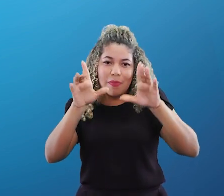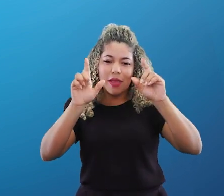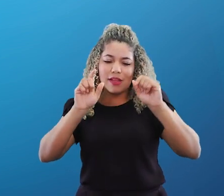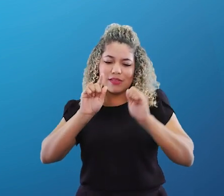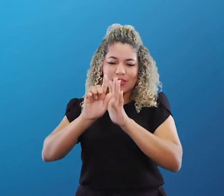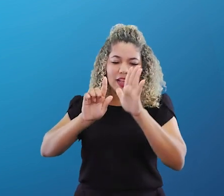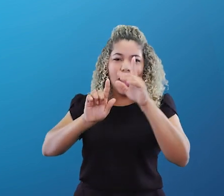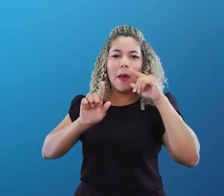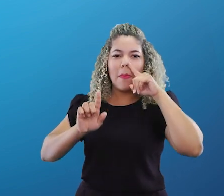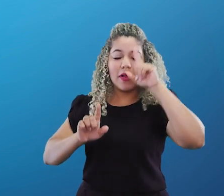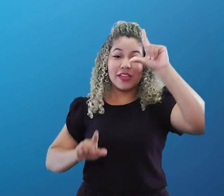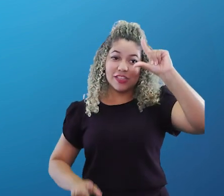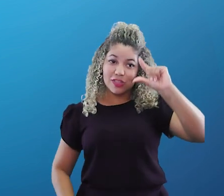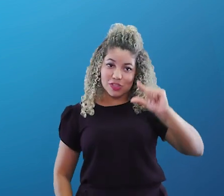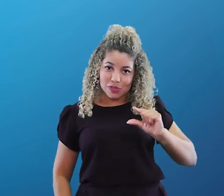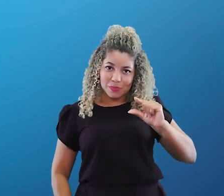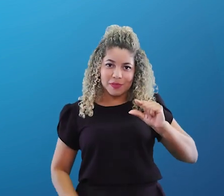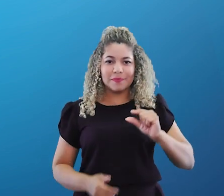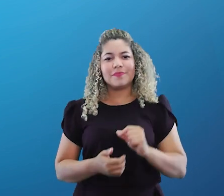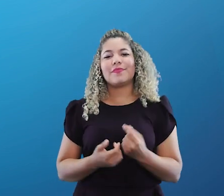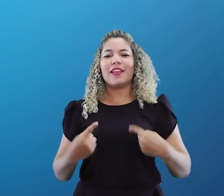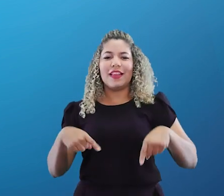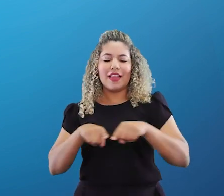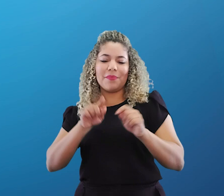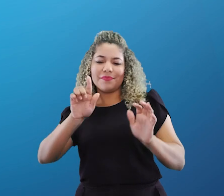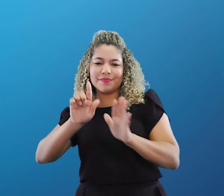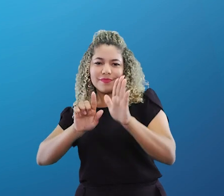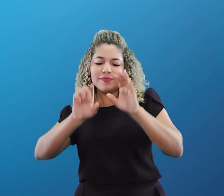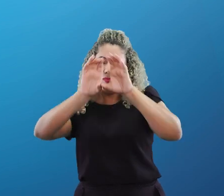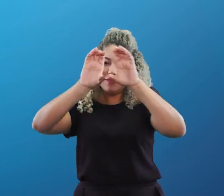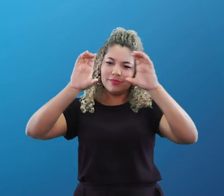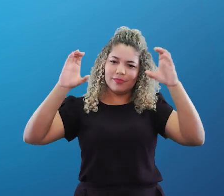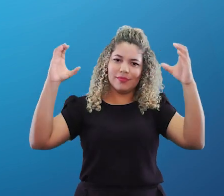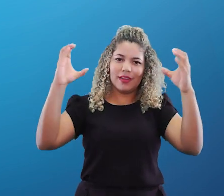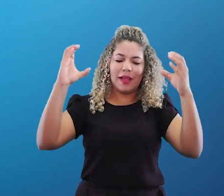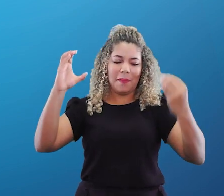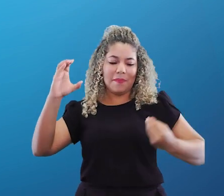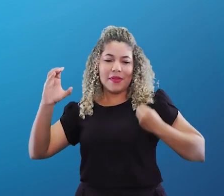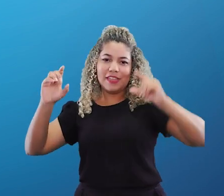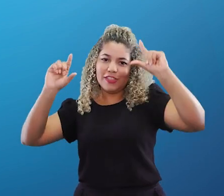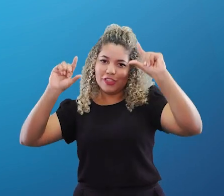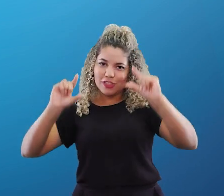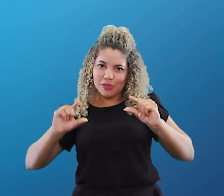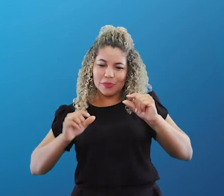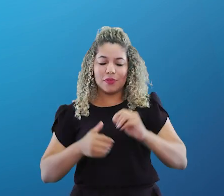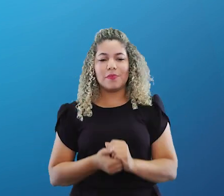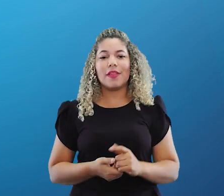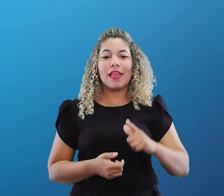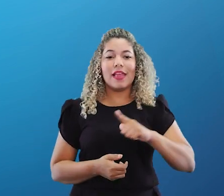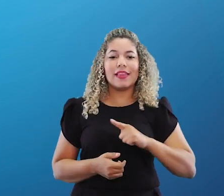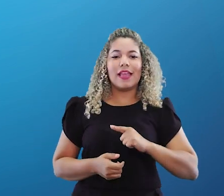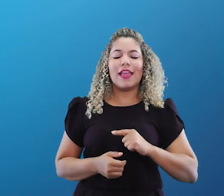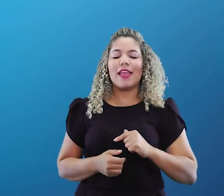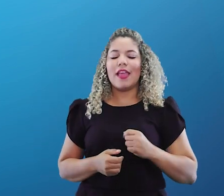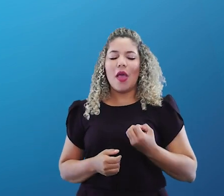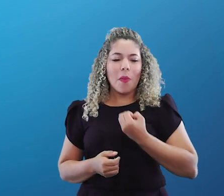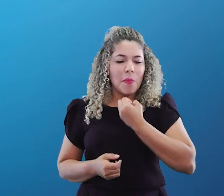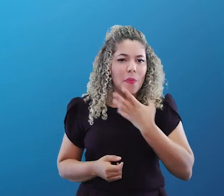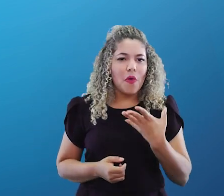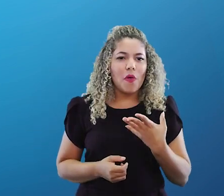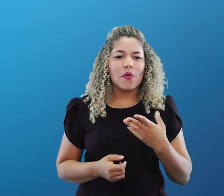atmosfera, reduzindo assim a quantidade de gases retidos pela inversão da camada de ar. Então aqui nós temos os combustíveis limpos e renováveis